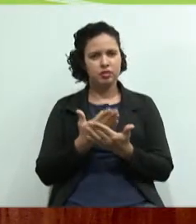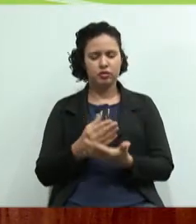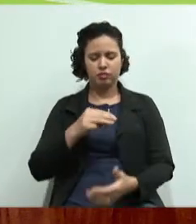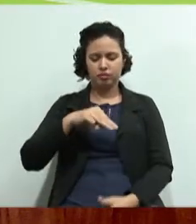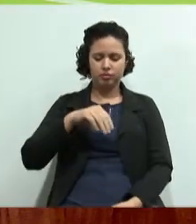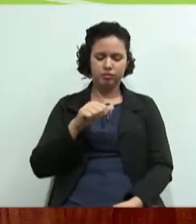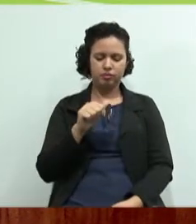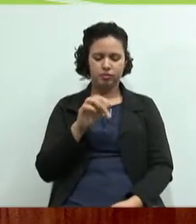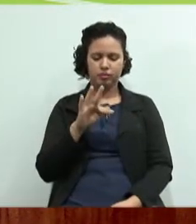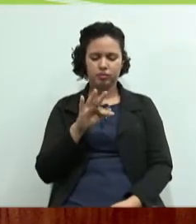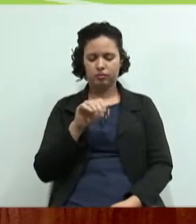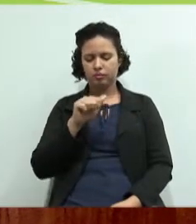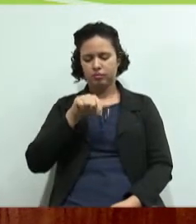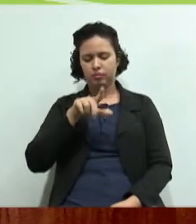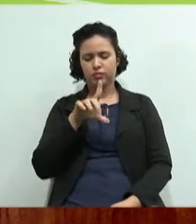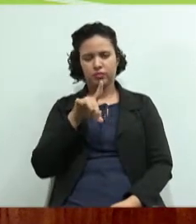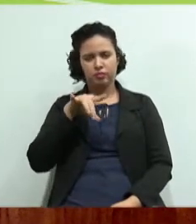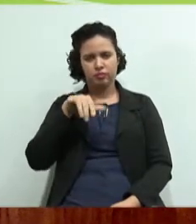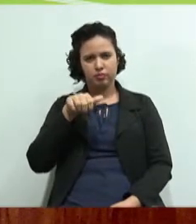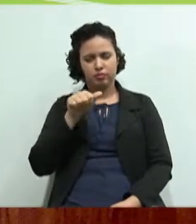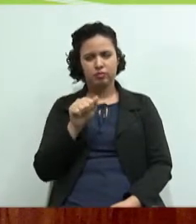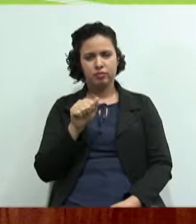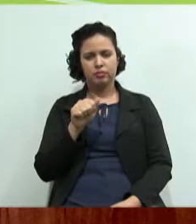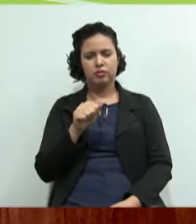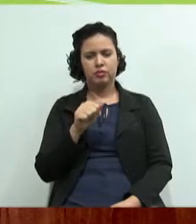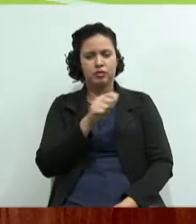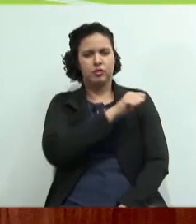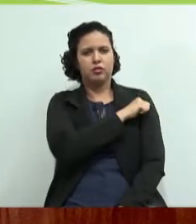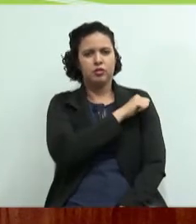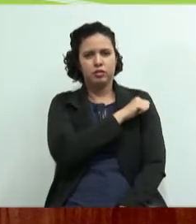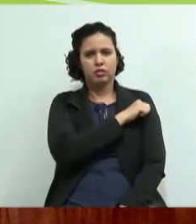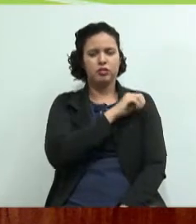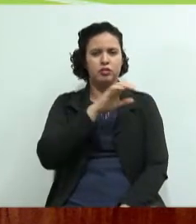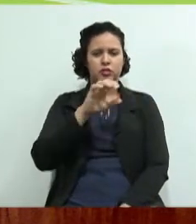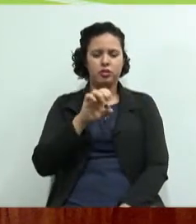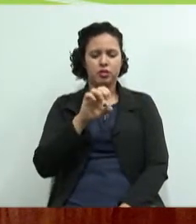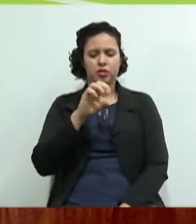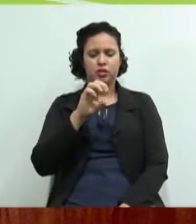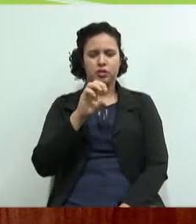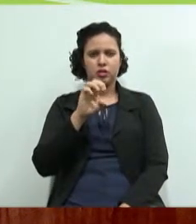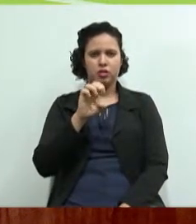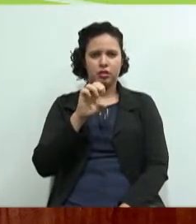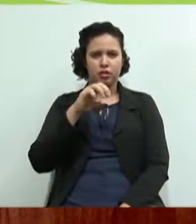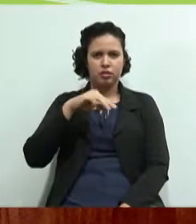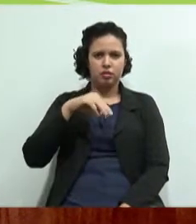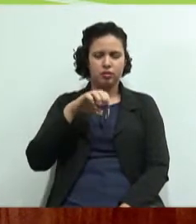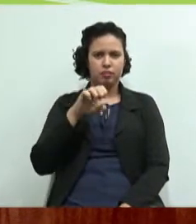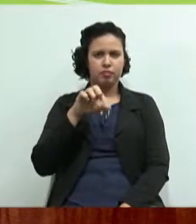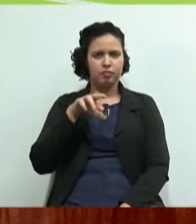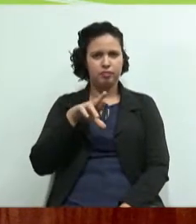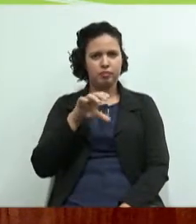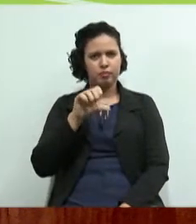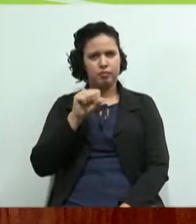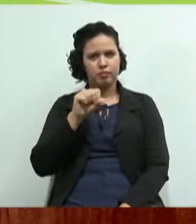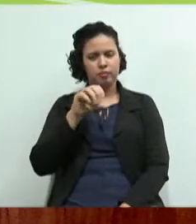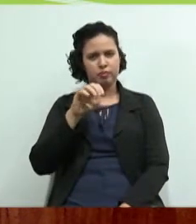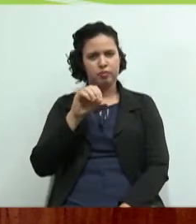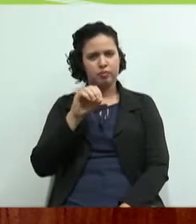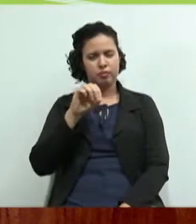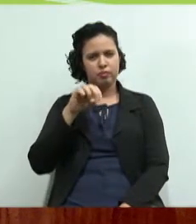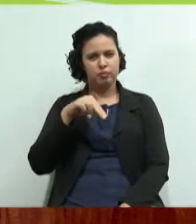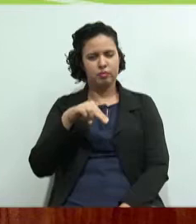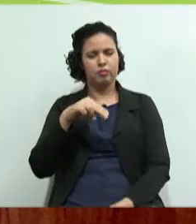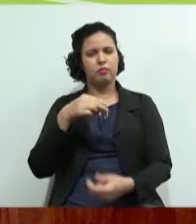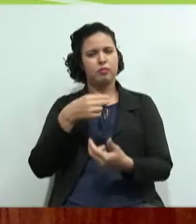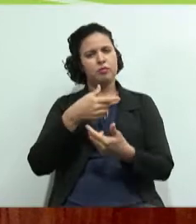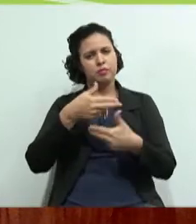Rodrigues, dos alunos Emerson, Sheila, Vinícius, Assis, Clebson, Franciele, Ellen, como também